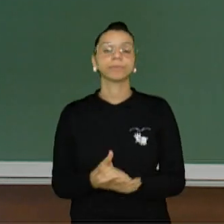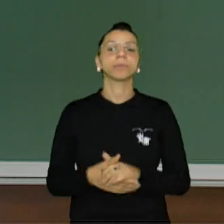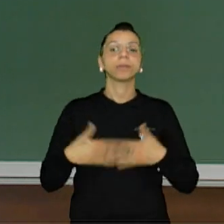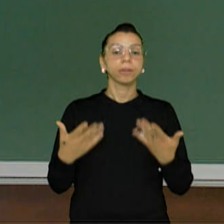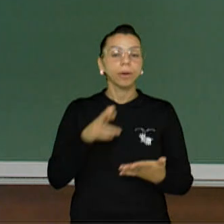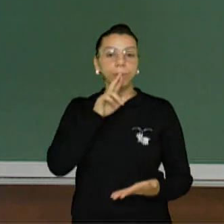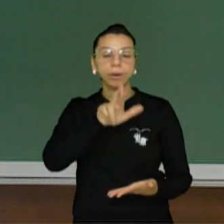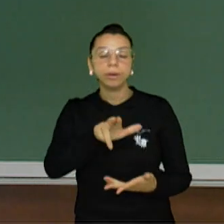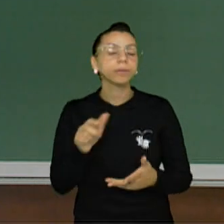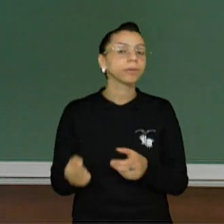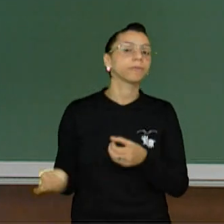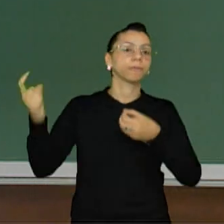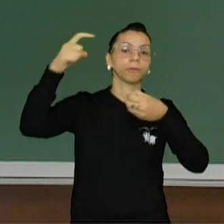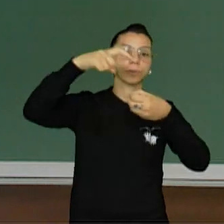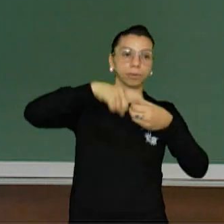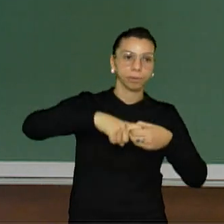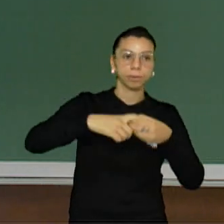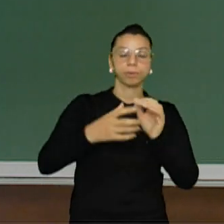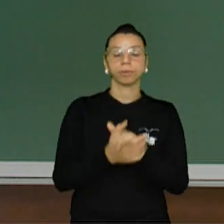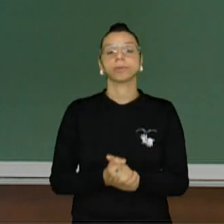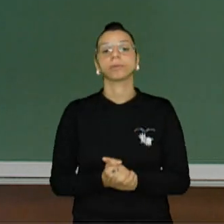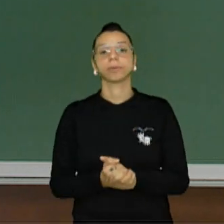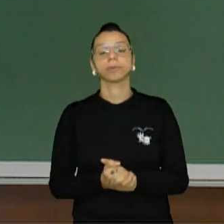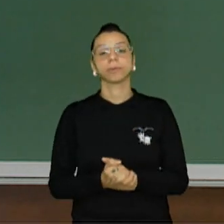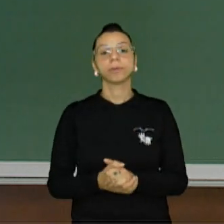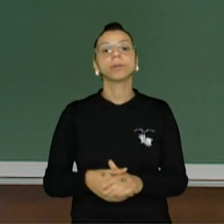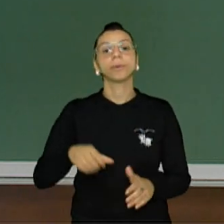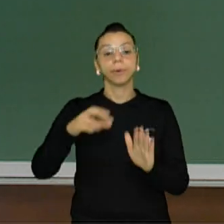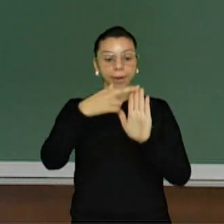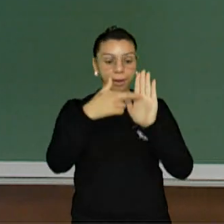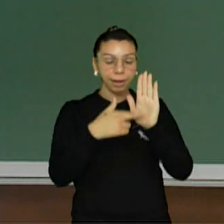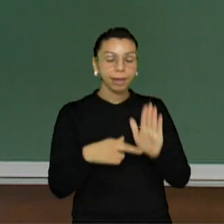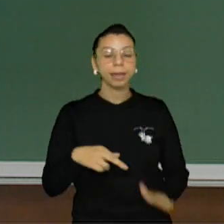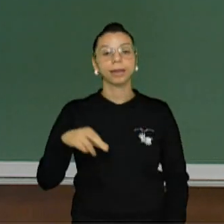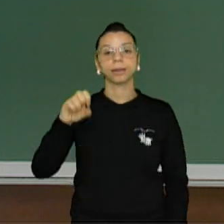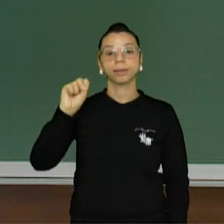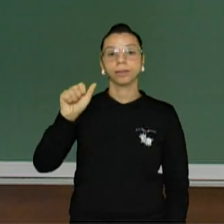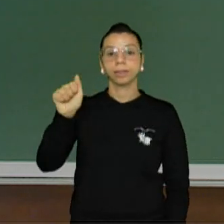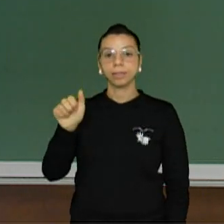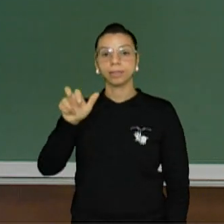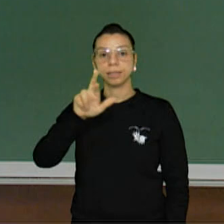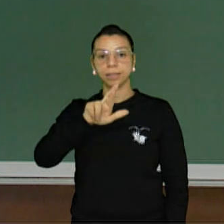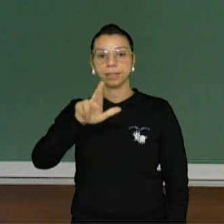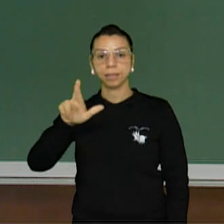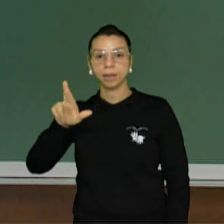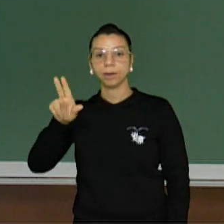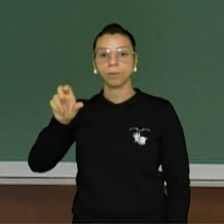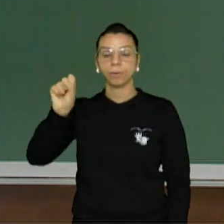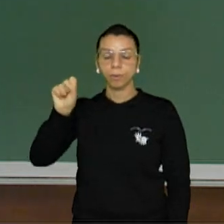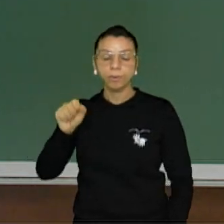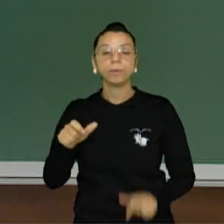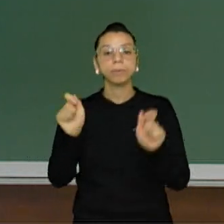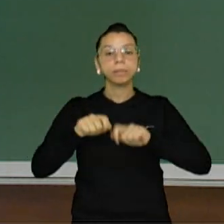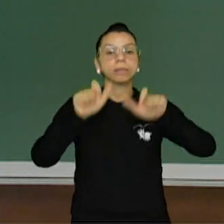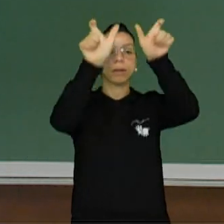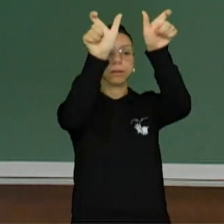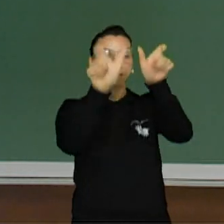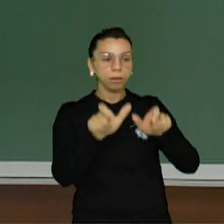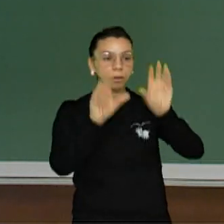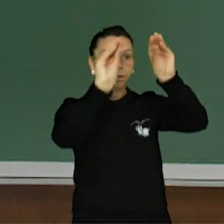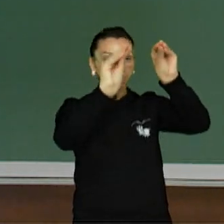Então, ó, voltando, né, que a regra de Sarros repete as duas colunas aqui do lado direito. Nós vamos fazer